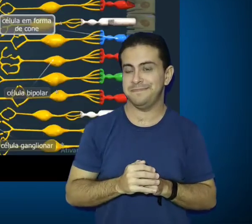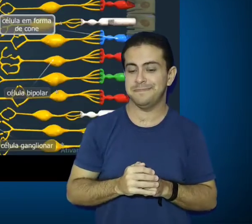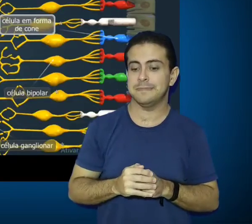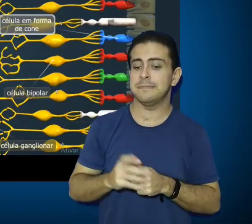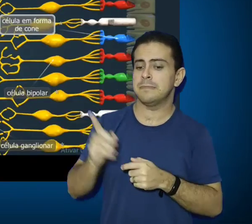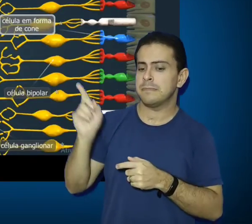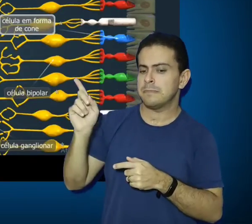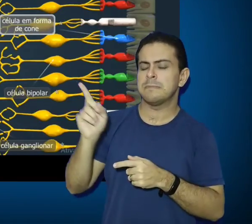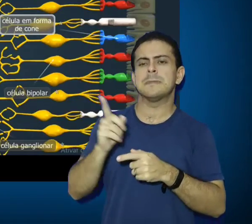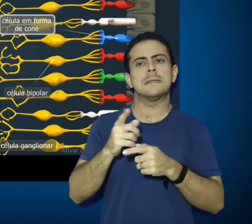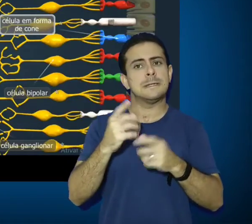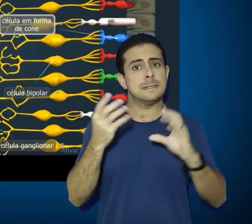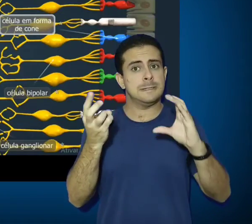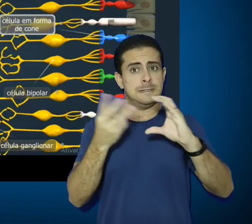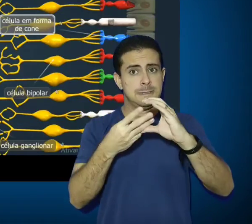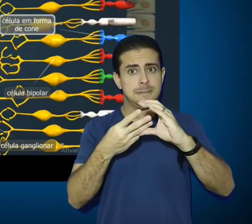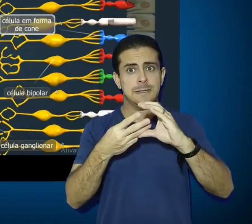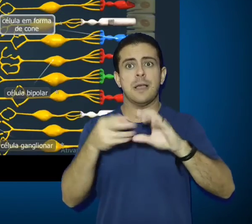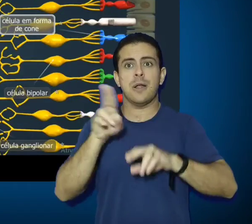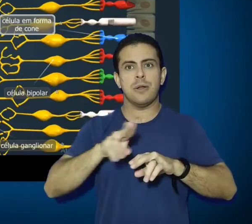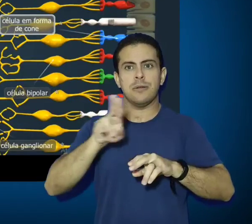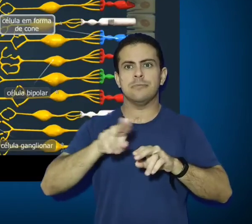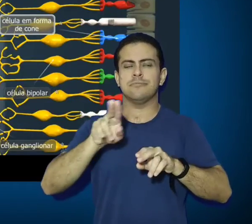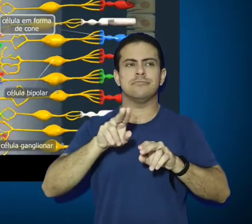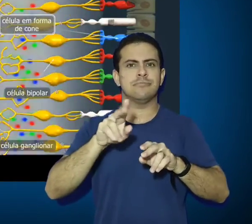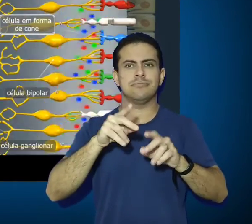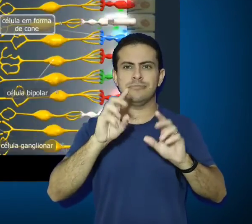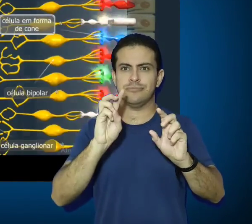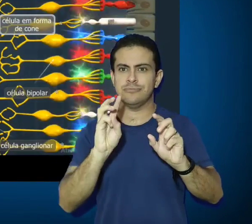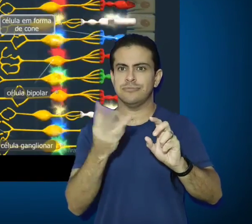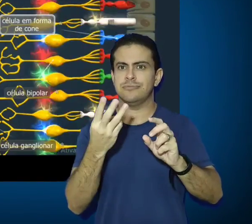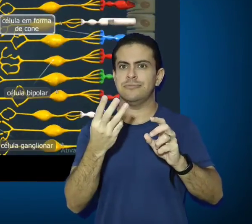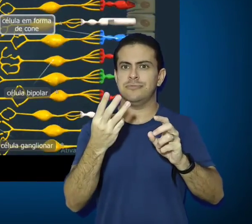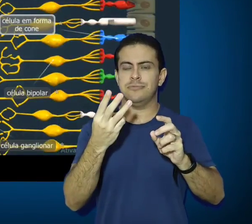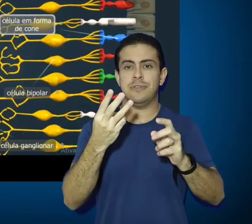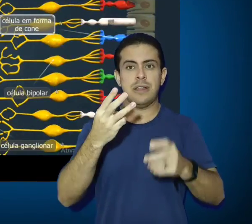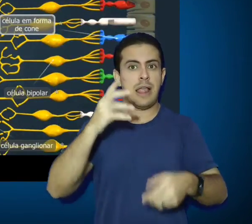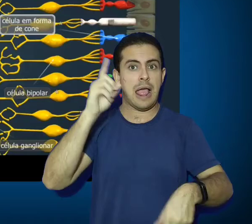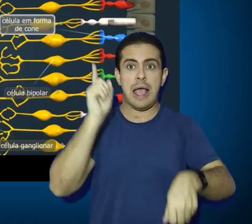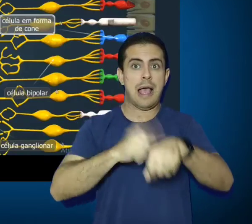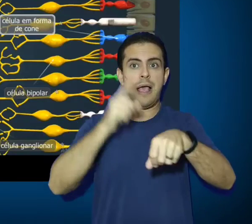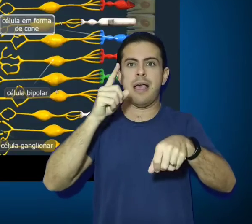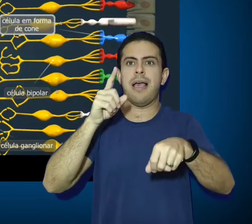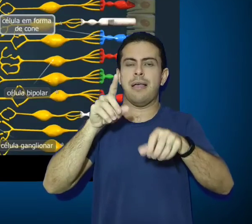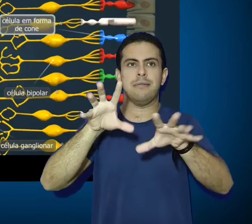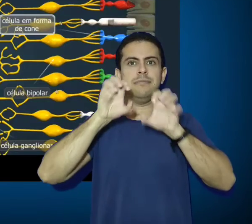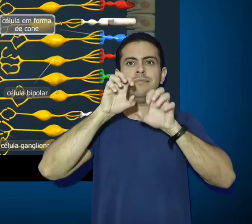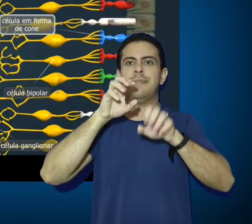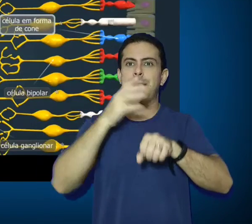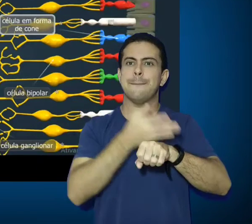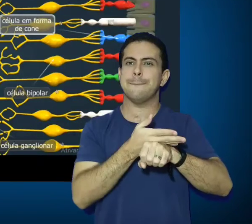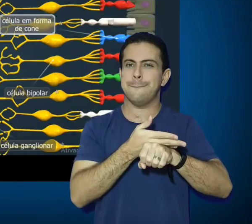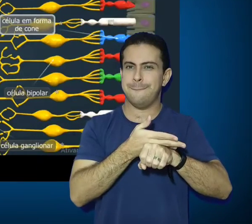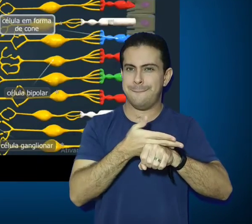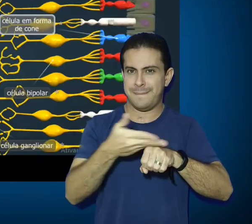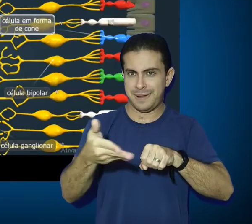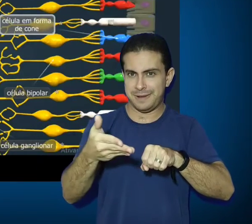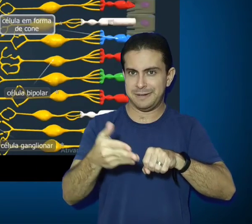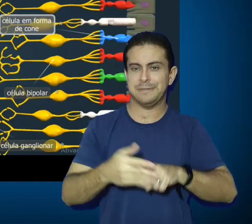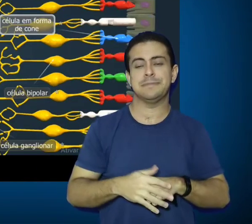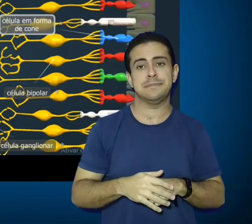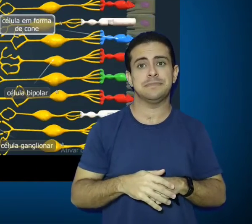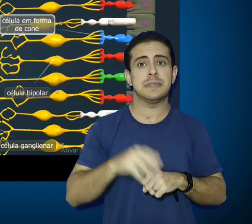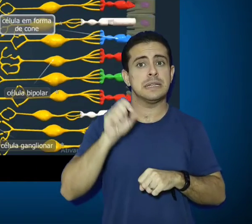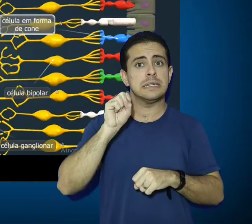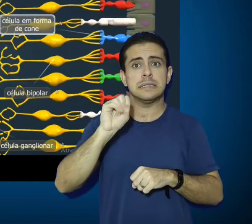elas dão a percepção da cor branca, isso mesmo. Quando elas não estão funcionando, nosso cérebro